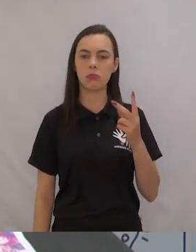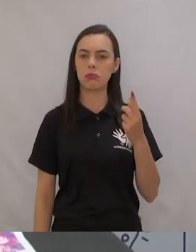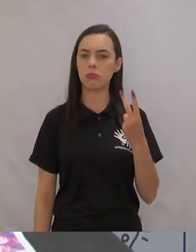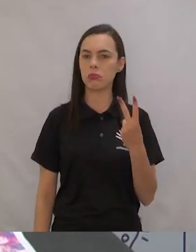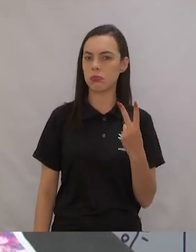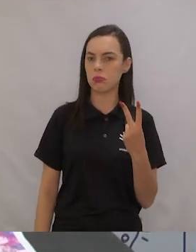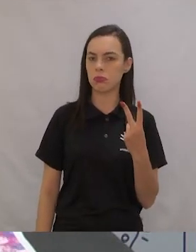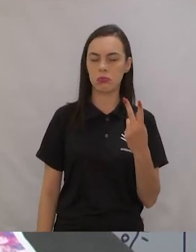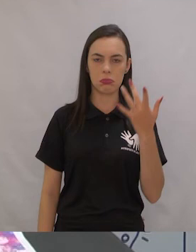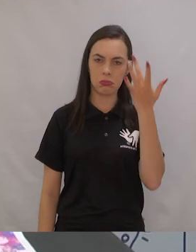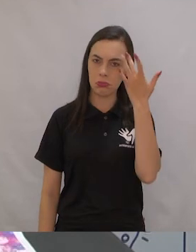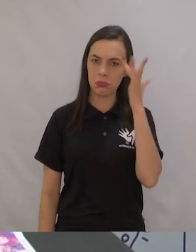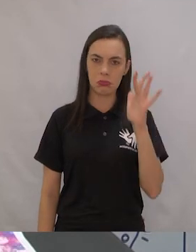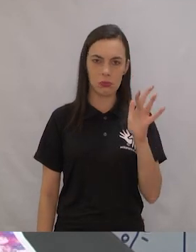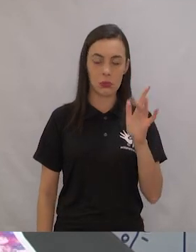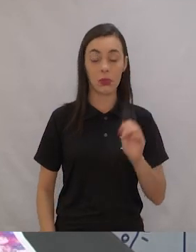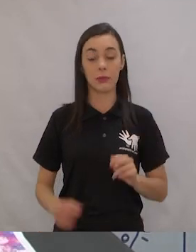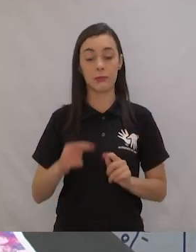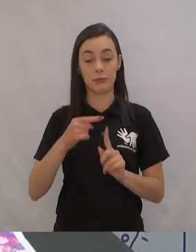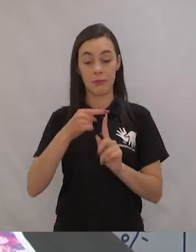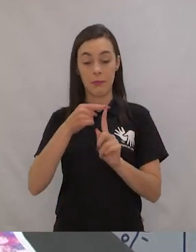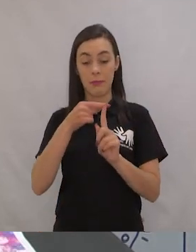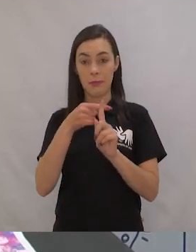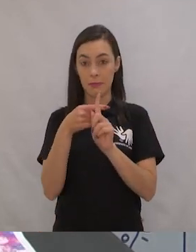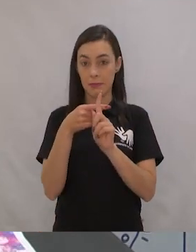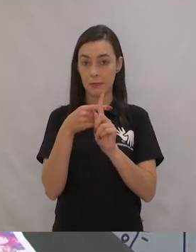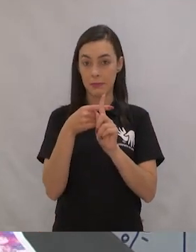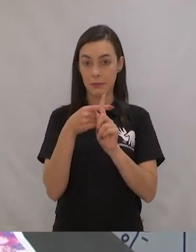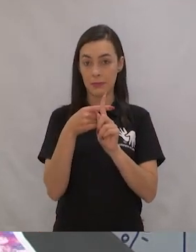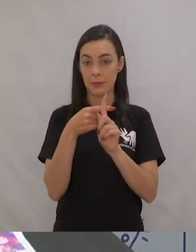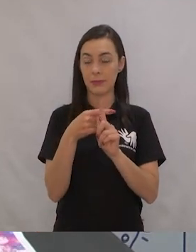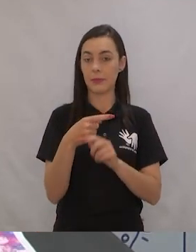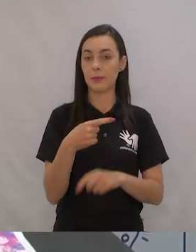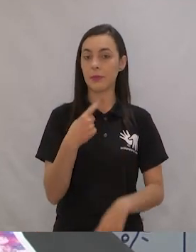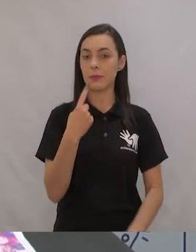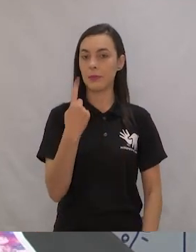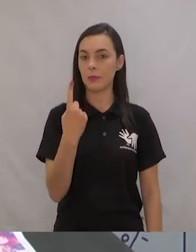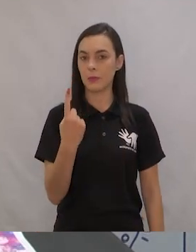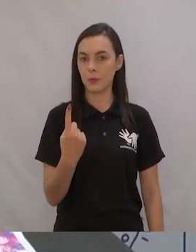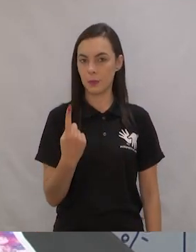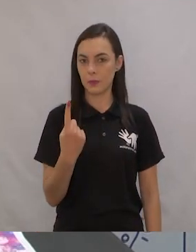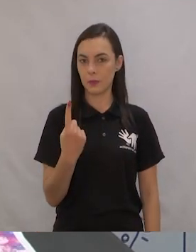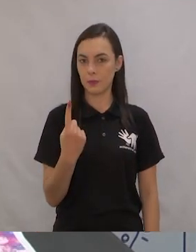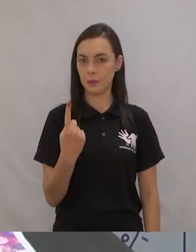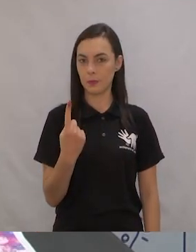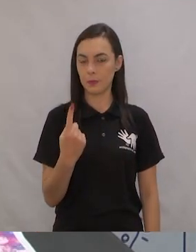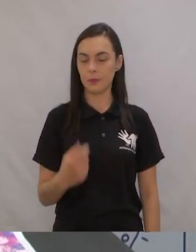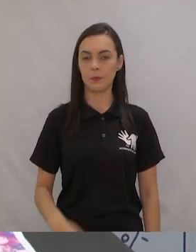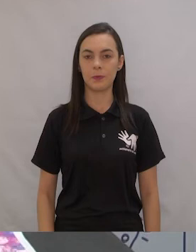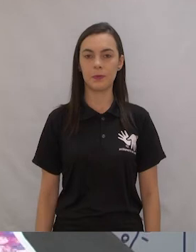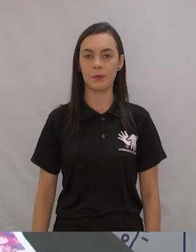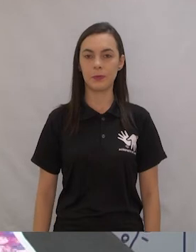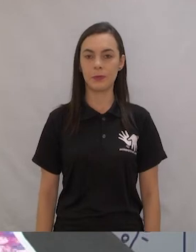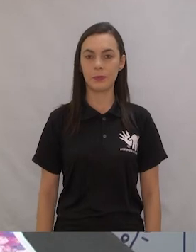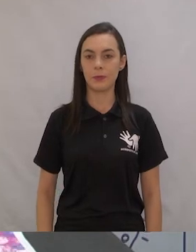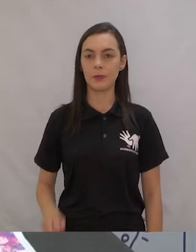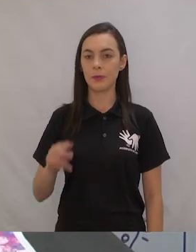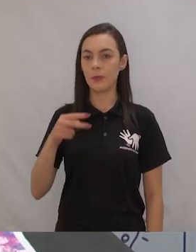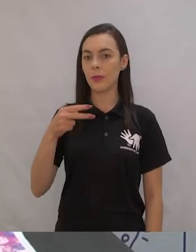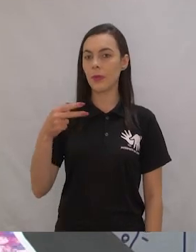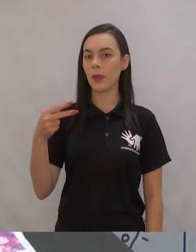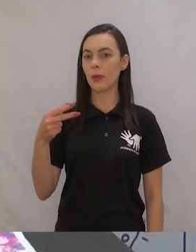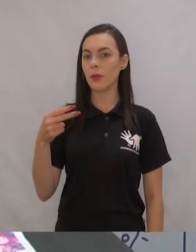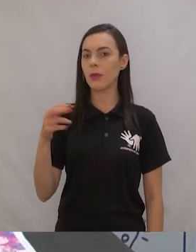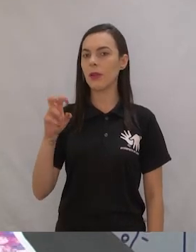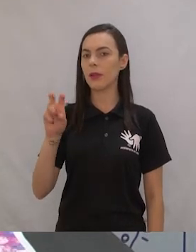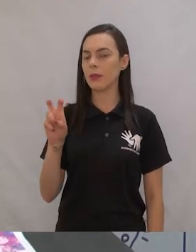se é o 2. Tenho o meu sinal da adição e o meu número 1